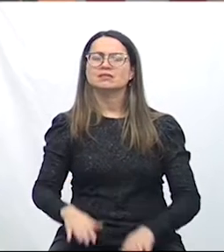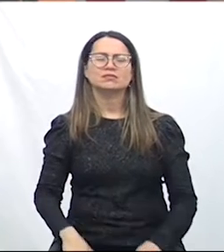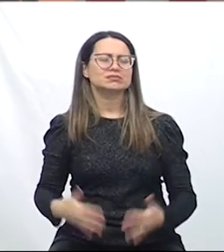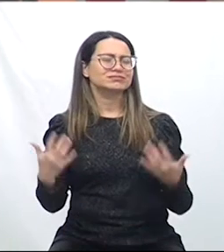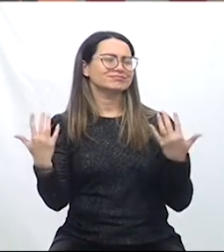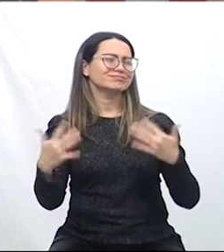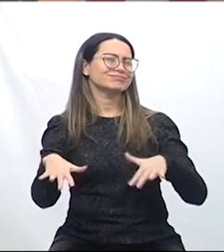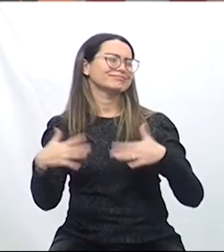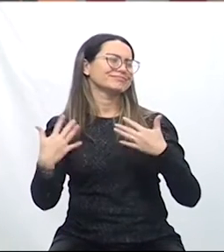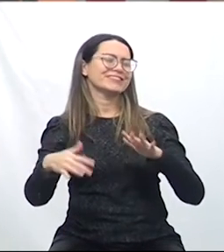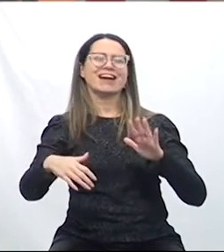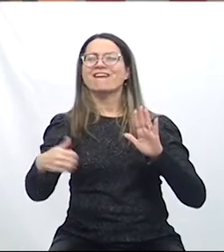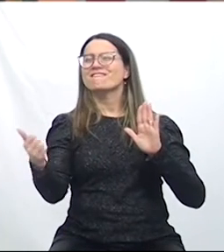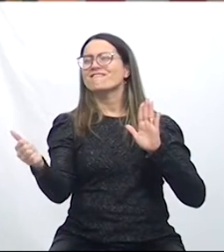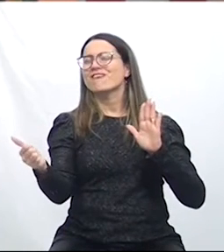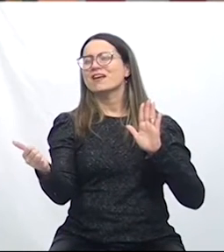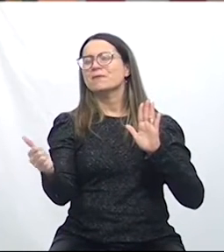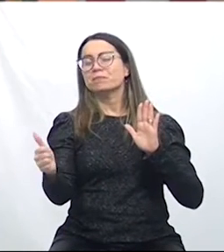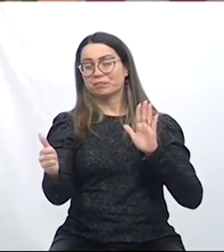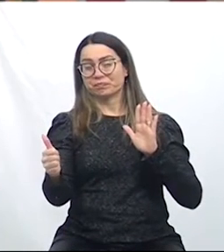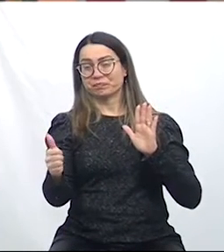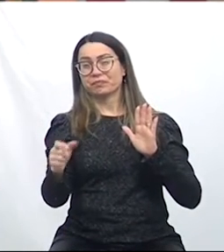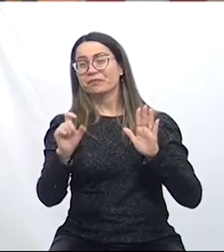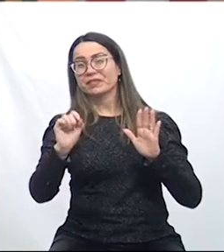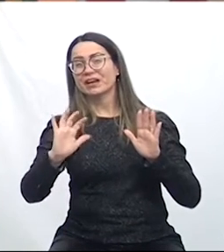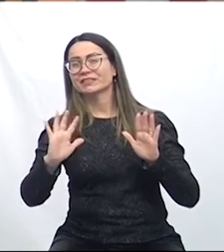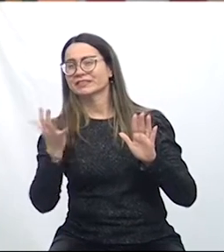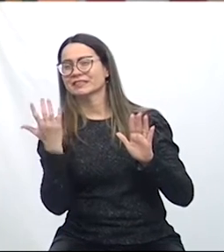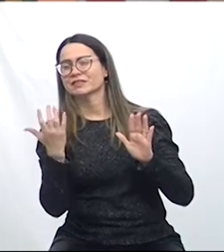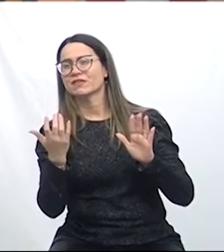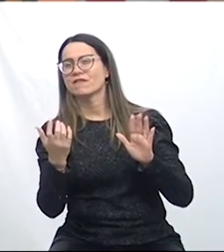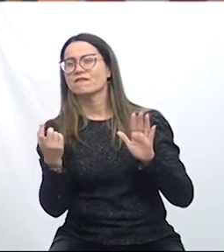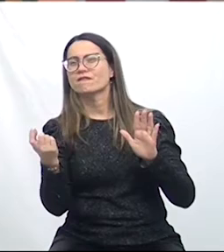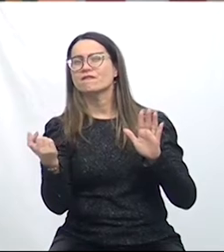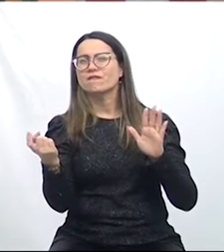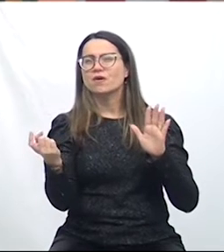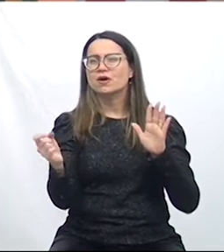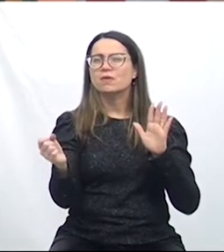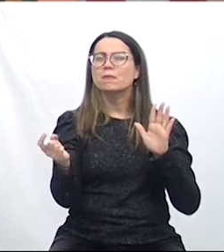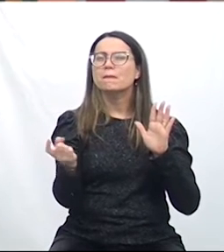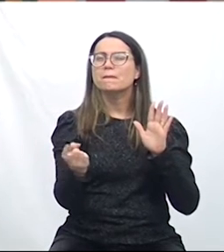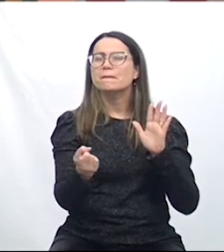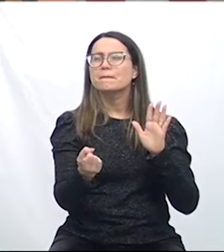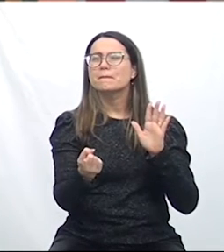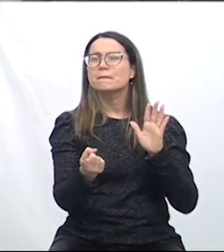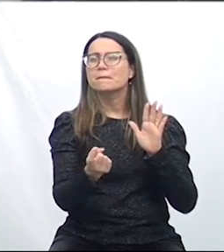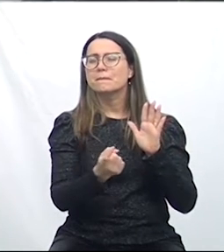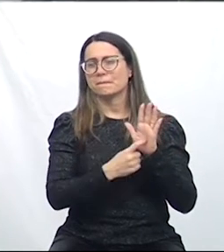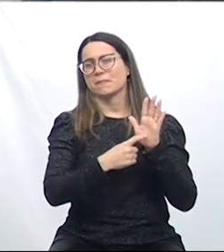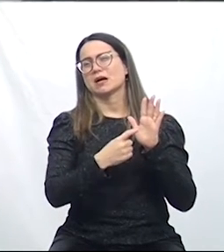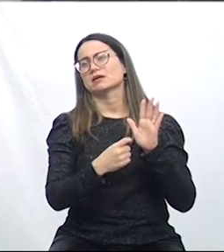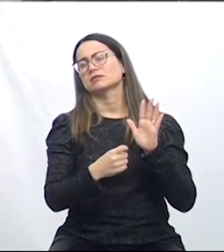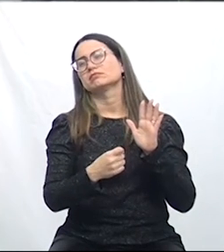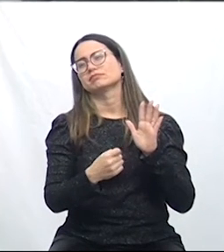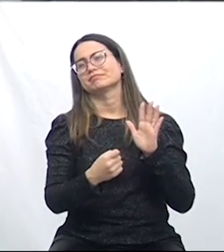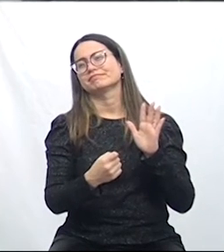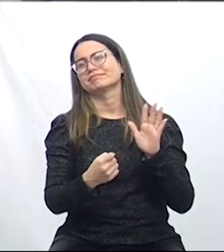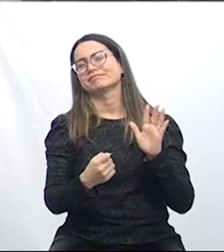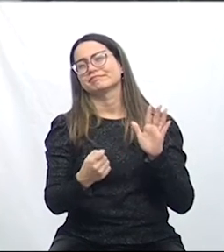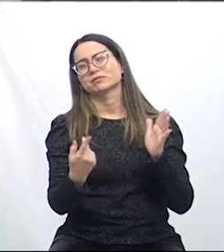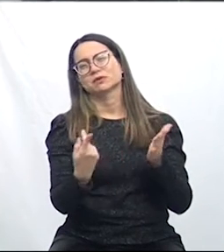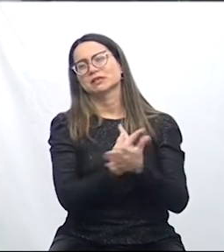brasileira. Foi um dia especial de patriotismo, de amor à nação brasileira. Mais uma